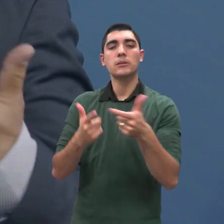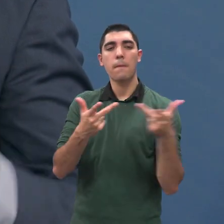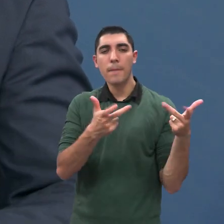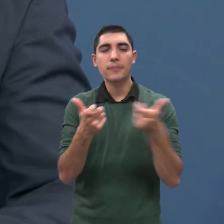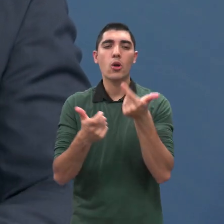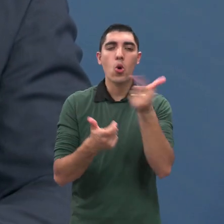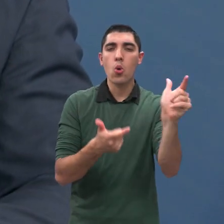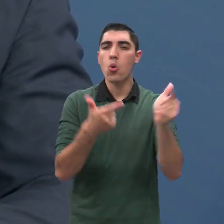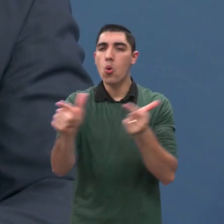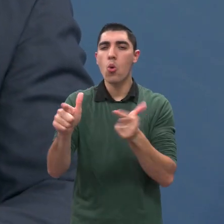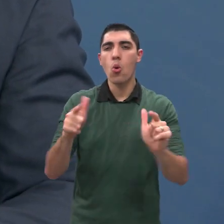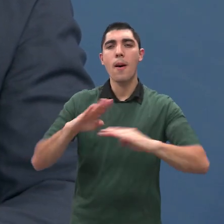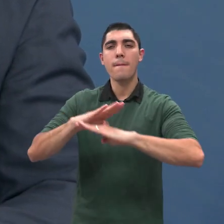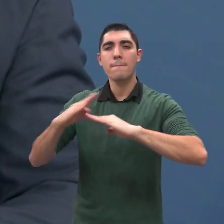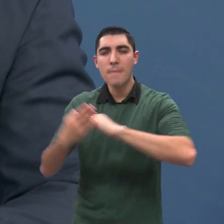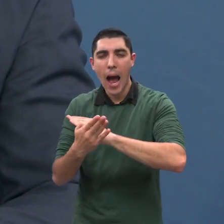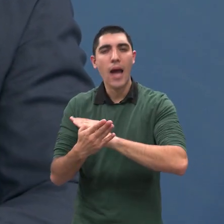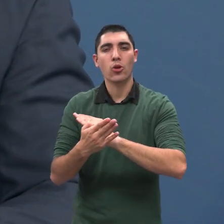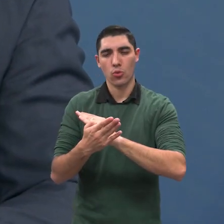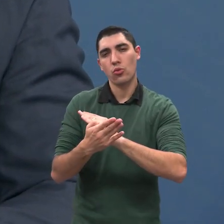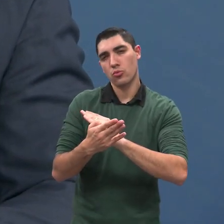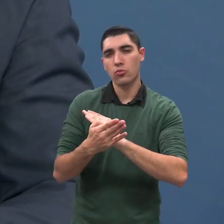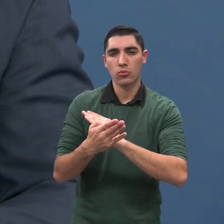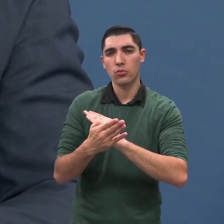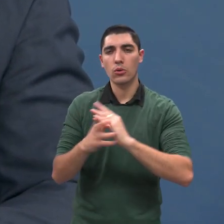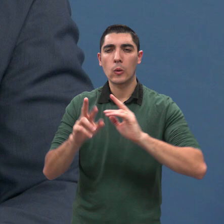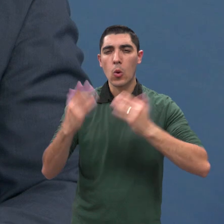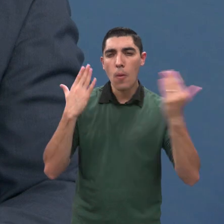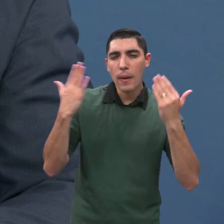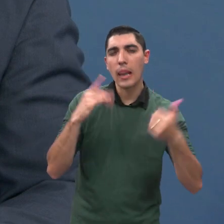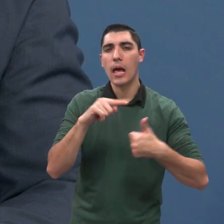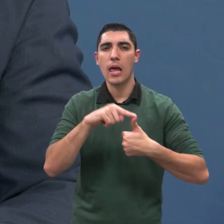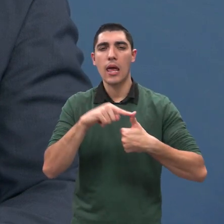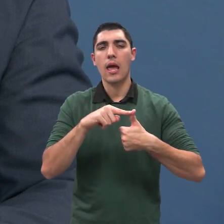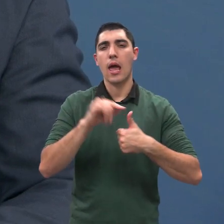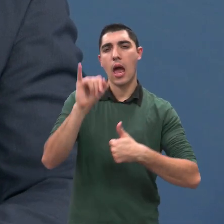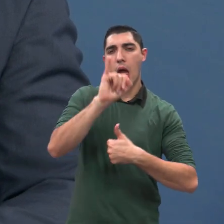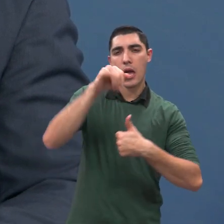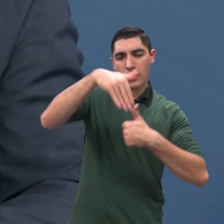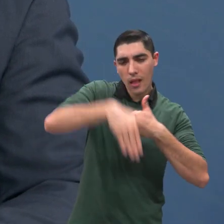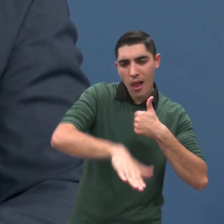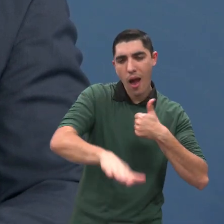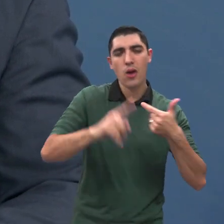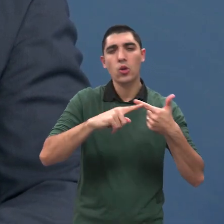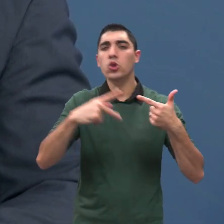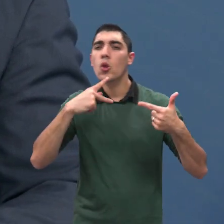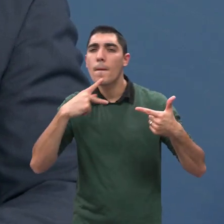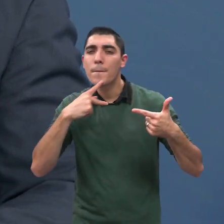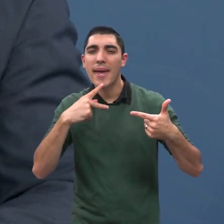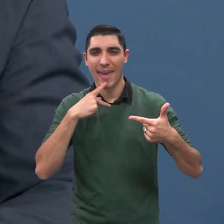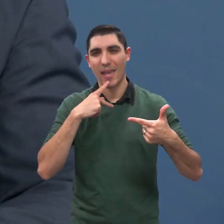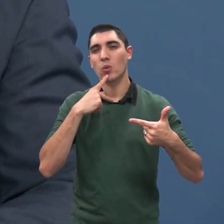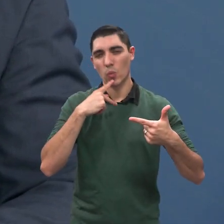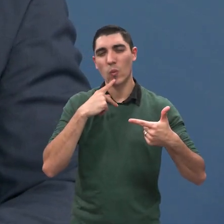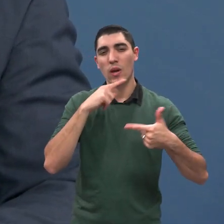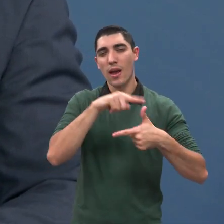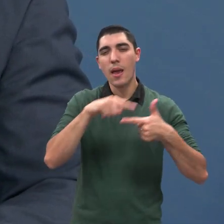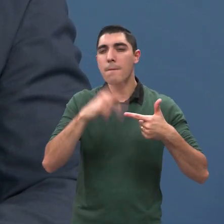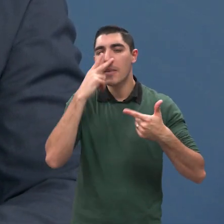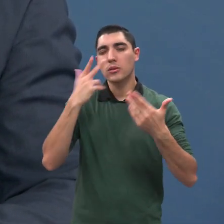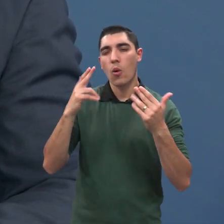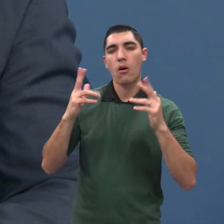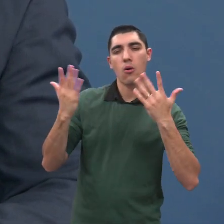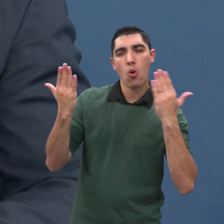as periferias e você tem Interlagos, Dom Pedro, um bairro com outro tipo de formato, com outro